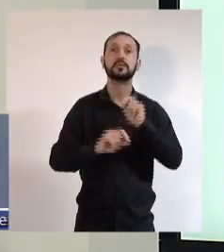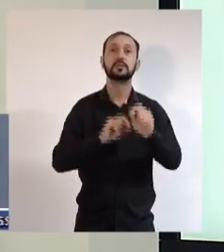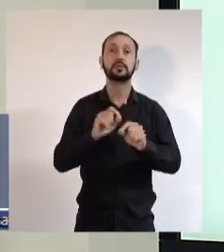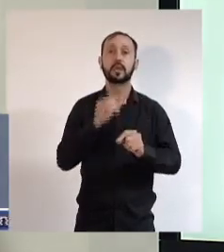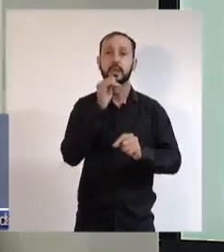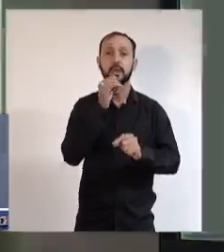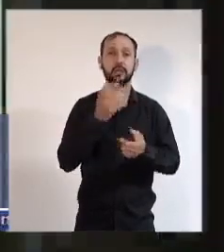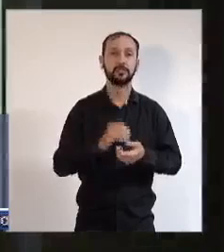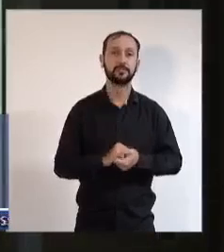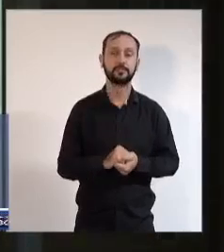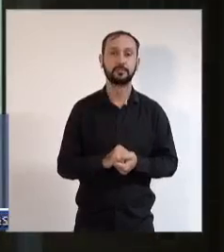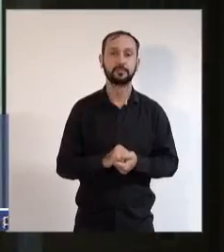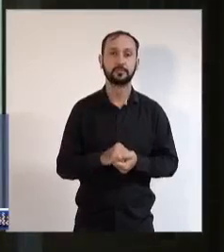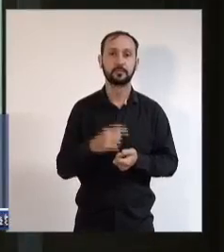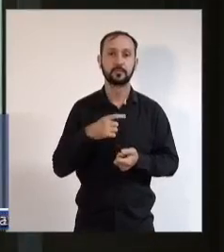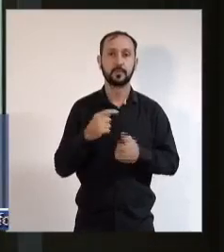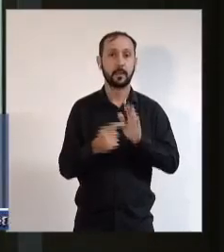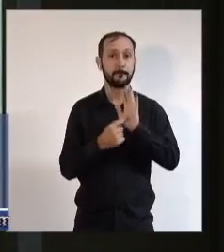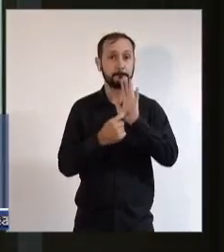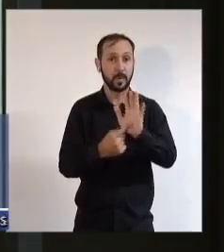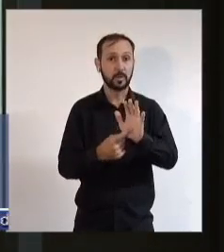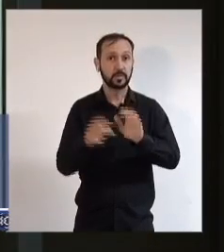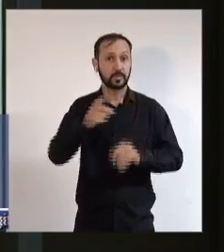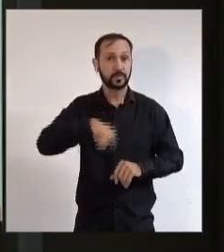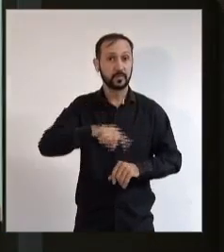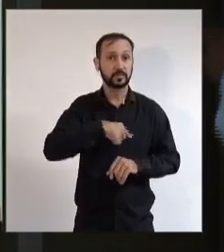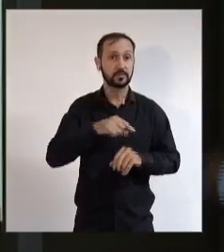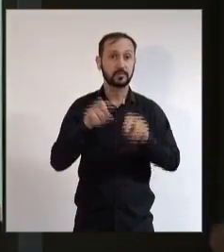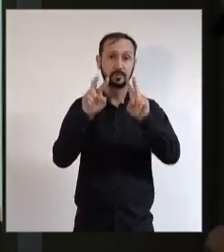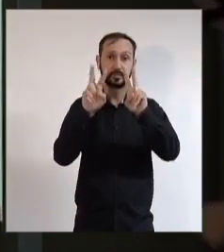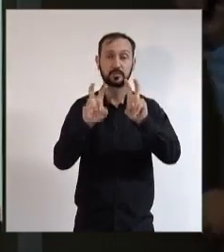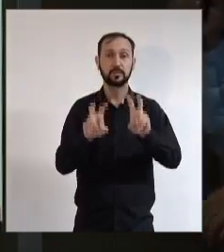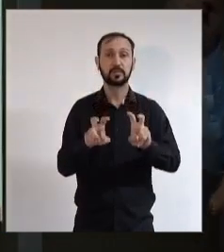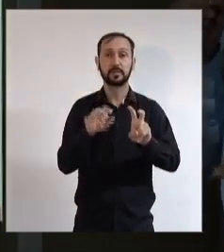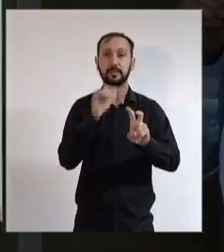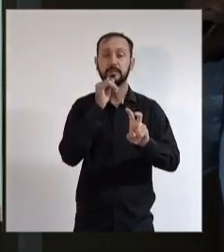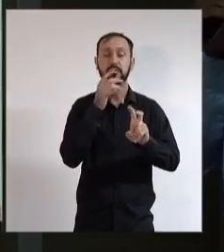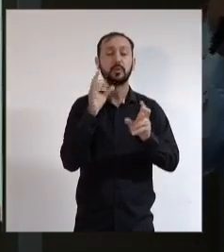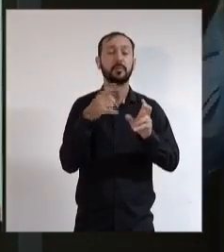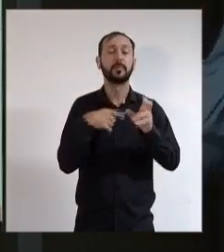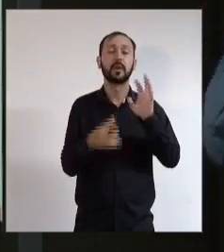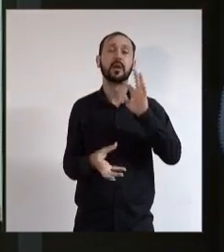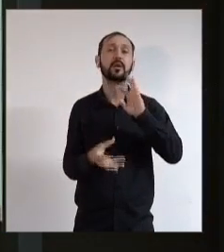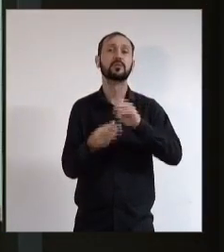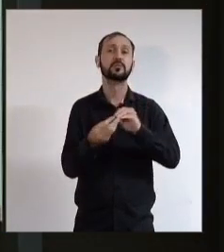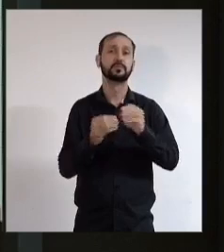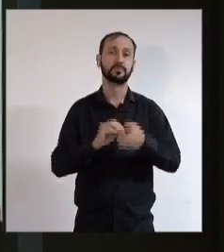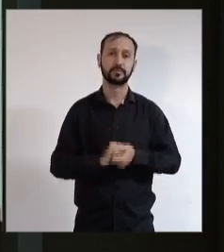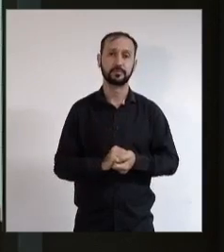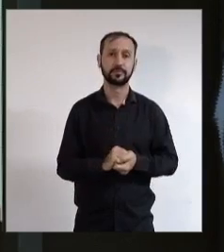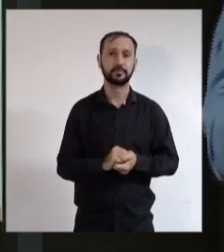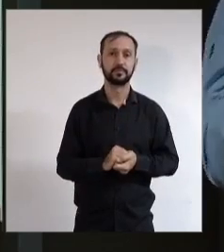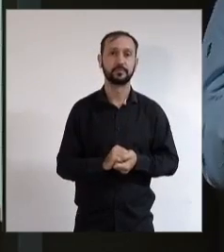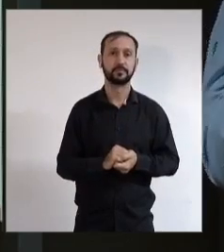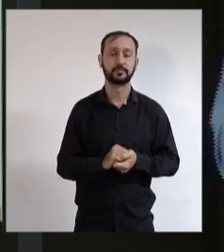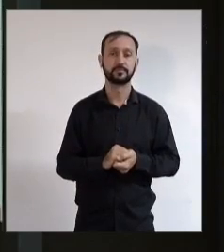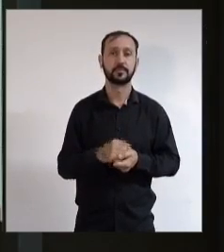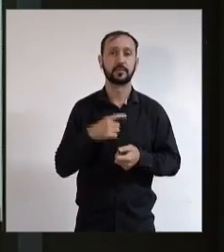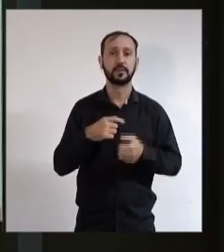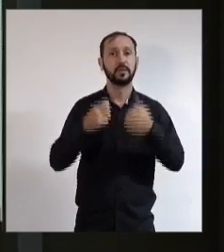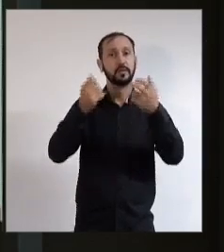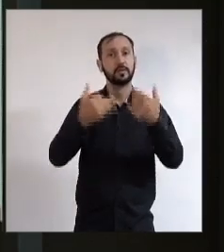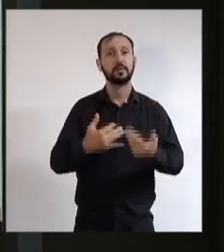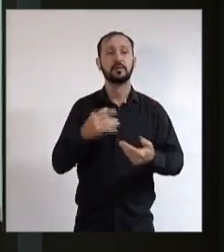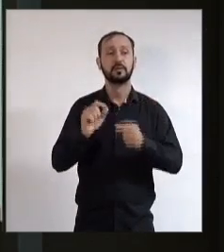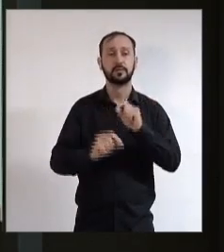uma unidade de conservação a gente apresenta aqui pra vocês esses itens mais verdinhas só para resumir esse conceito todo ele fala ali